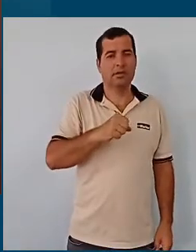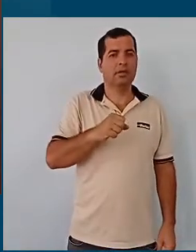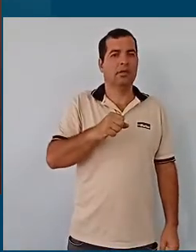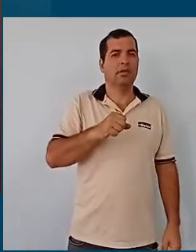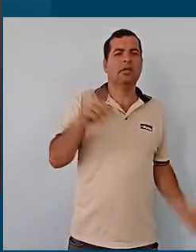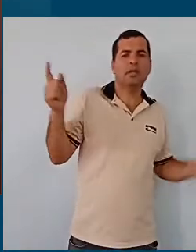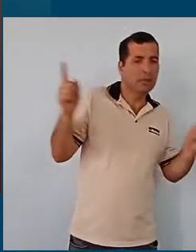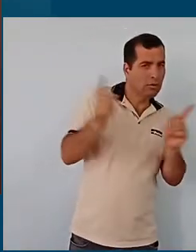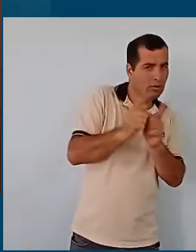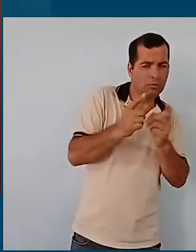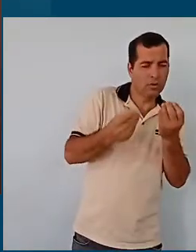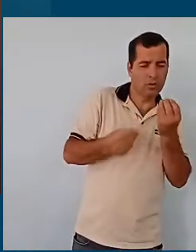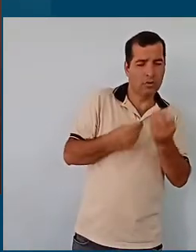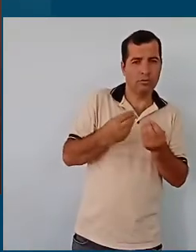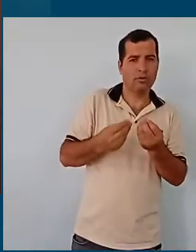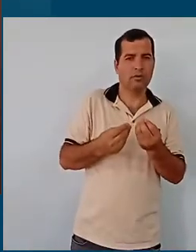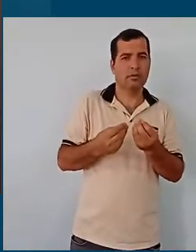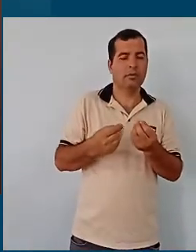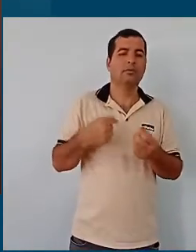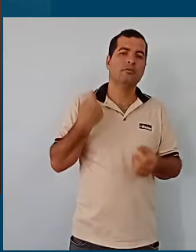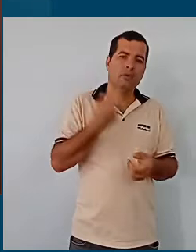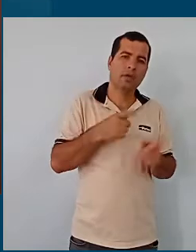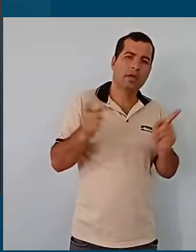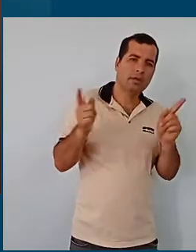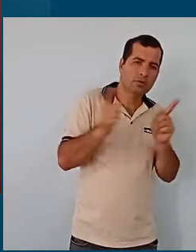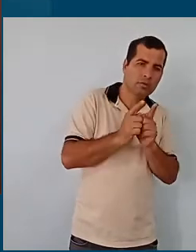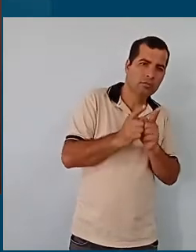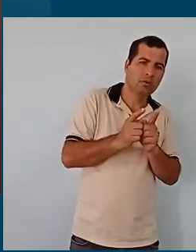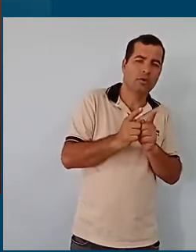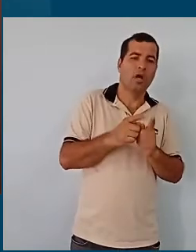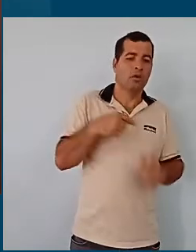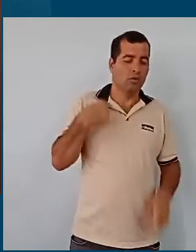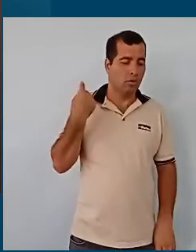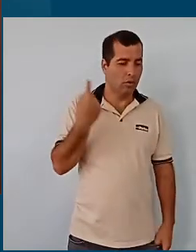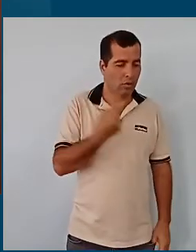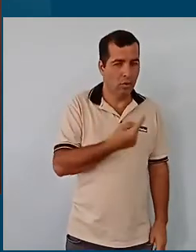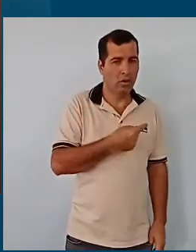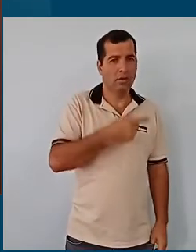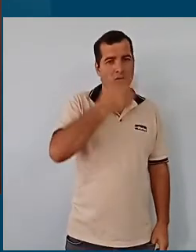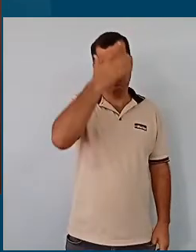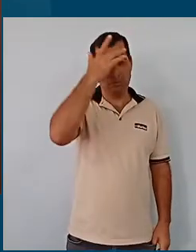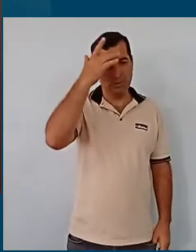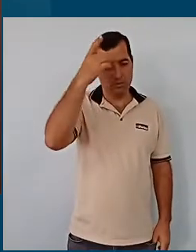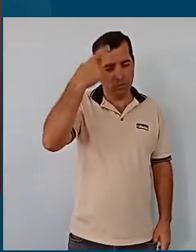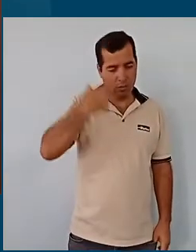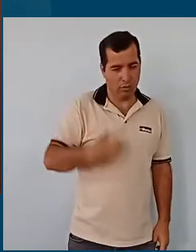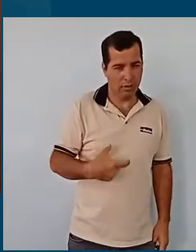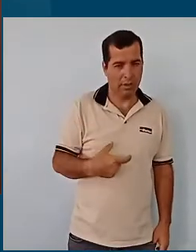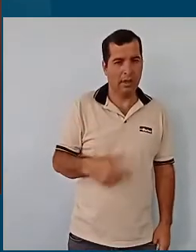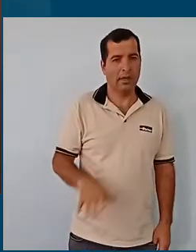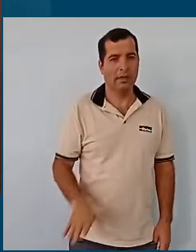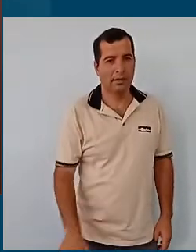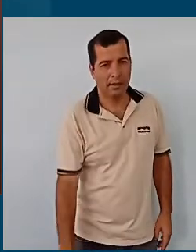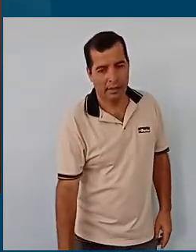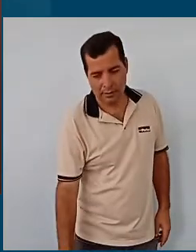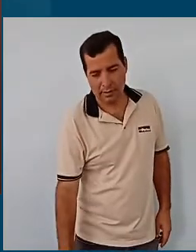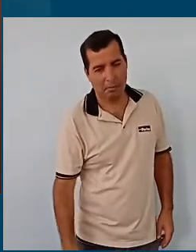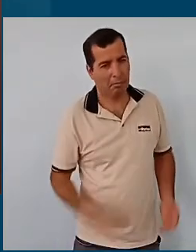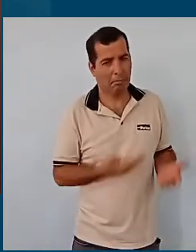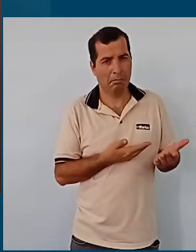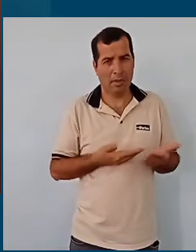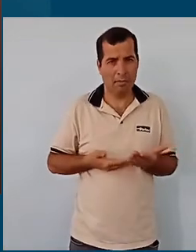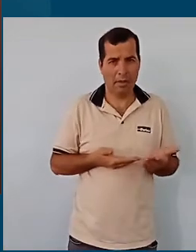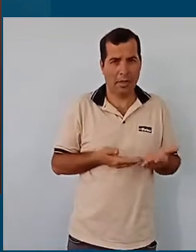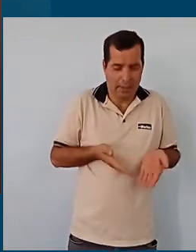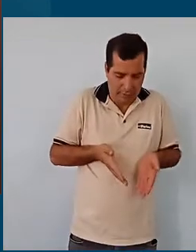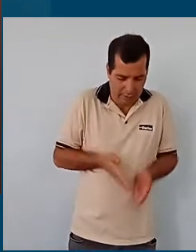poucas palavras, nós podemos dizer que nós, seres humanos, e desde que somos criancinhas, desde bebês, desde o